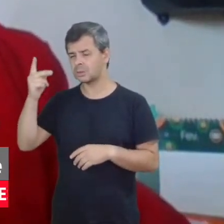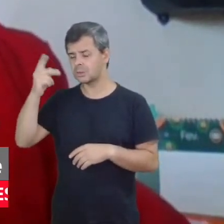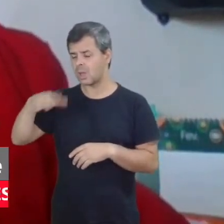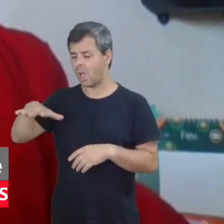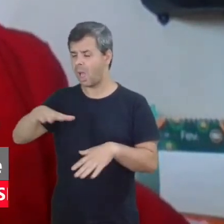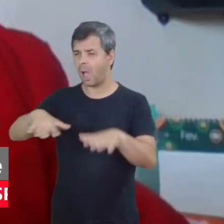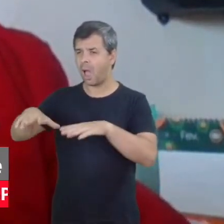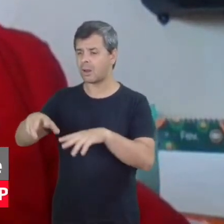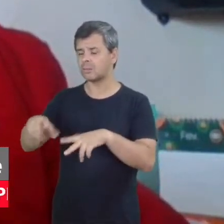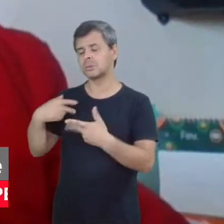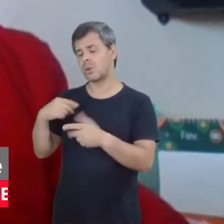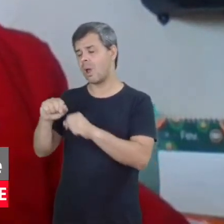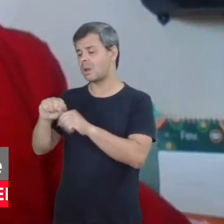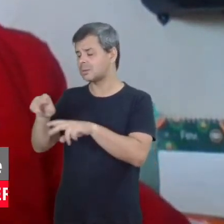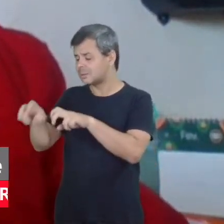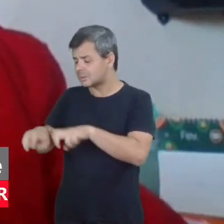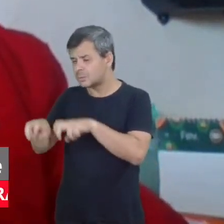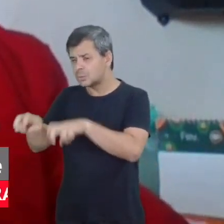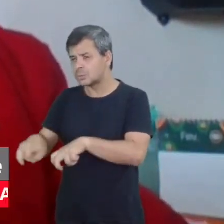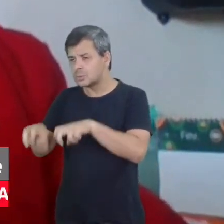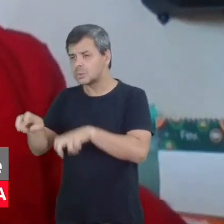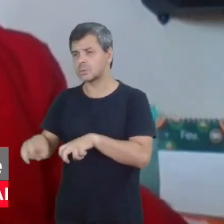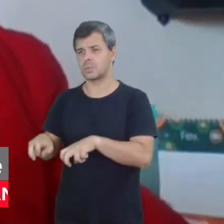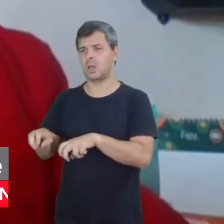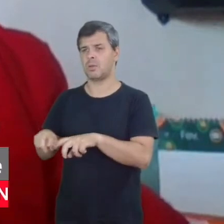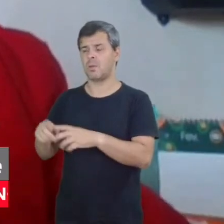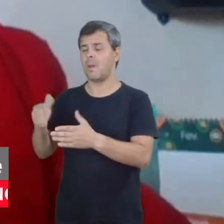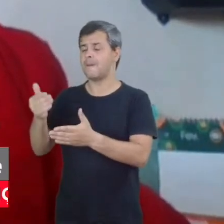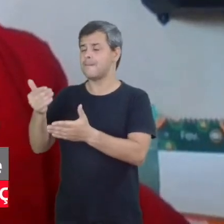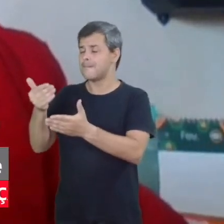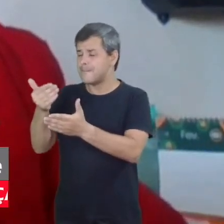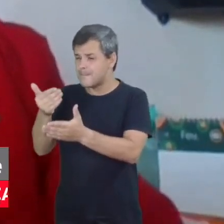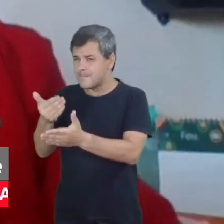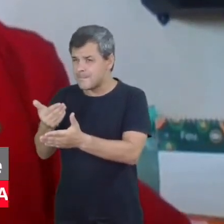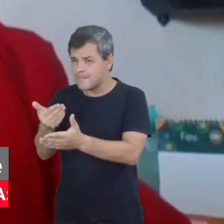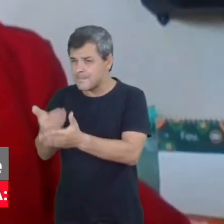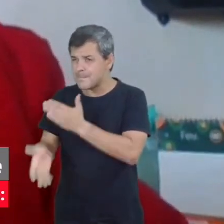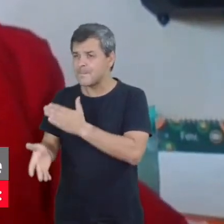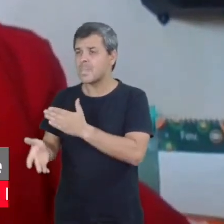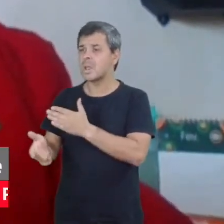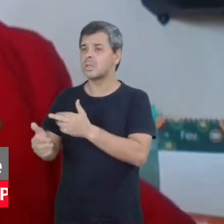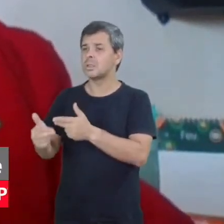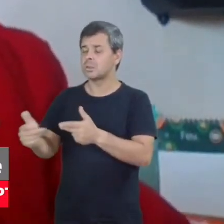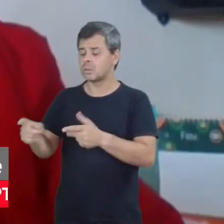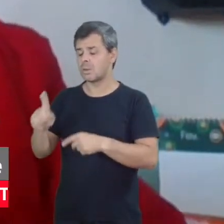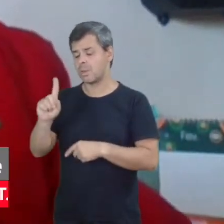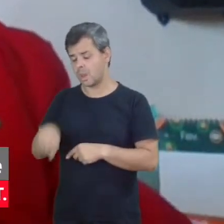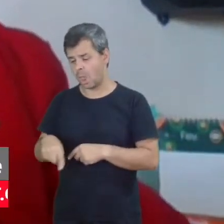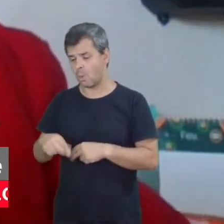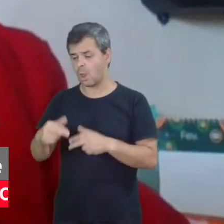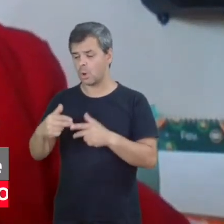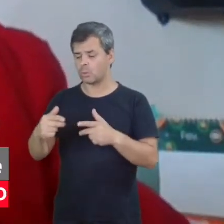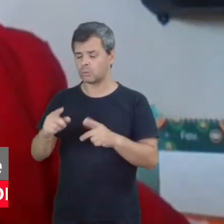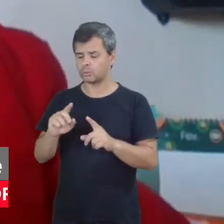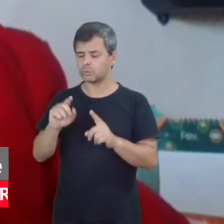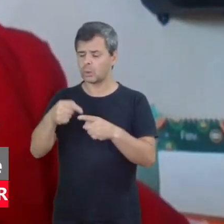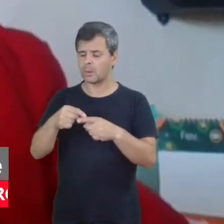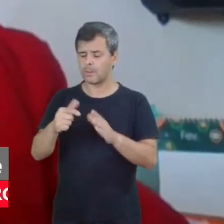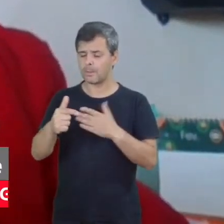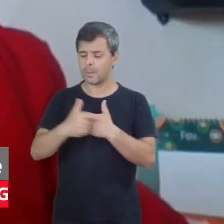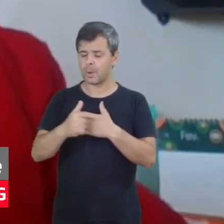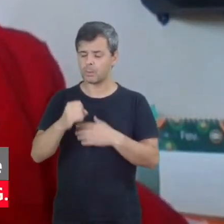áreas de agroecológicos, né? Onde a perda da diversidade também é um elemento importante nesse processo